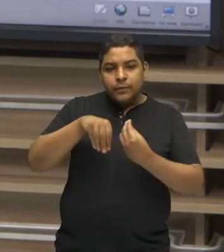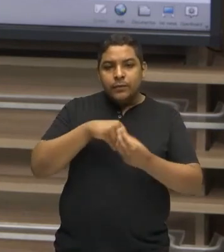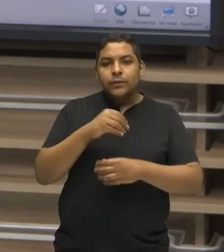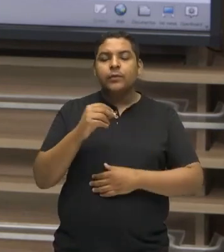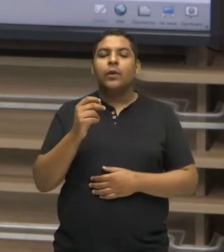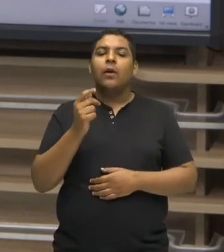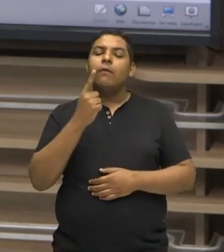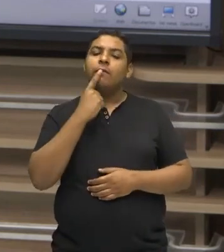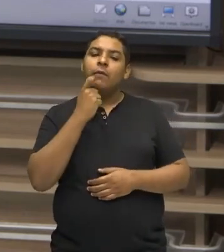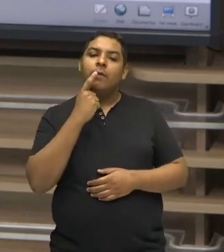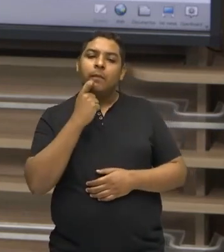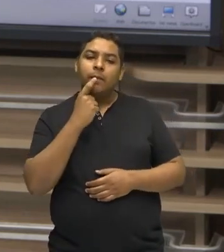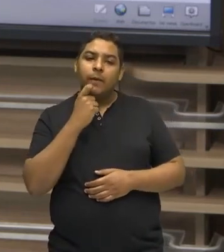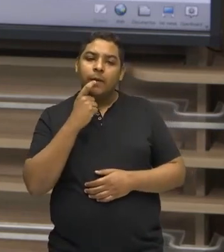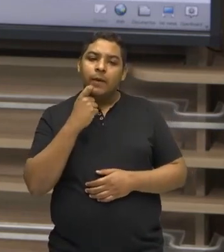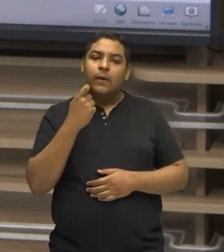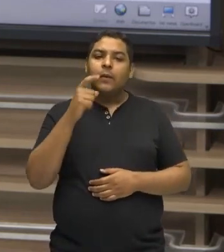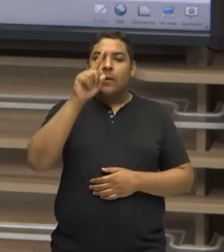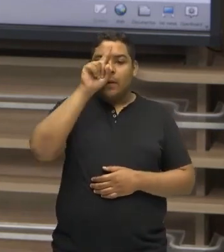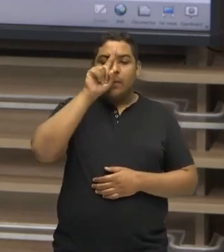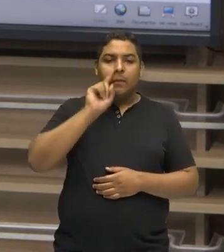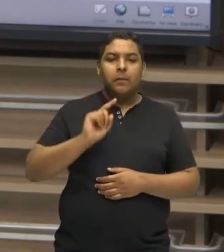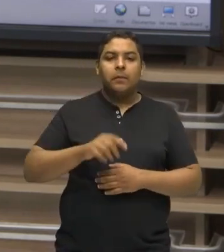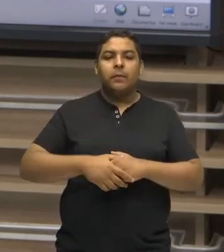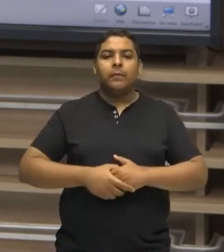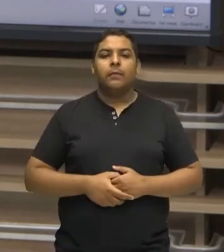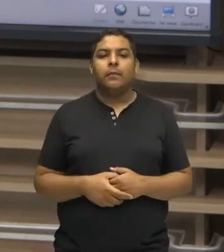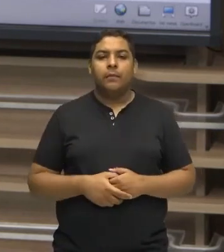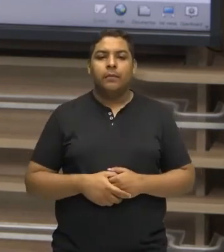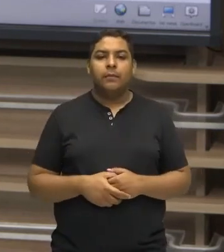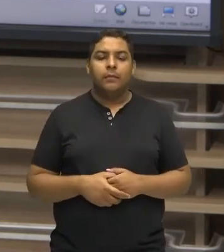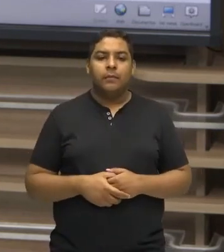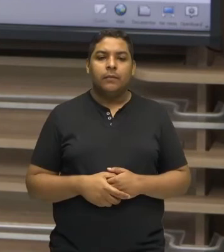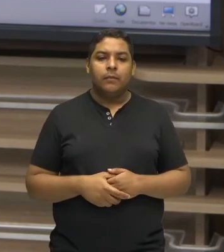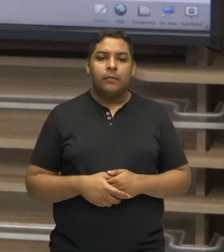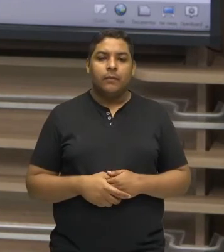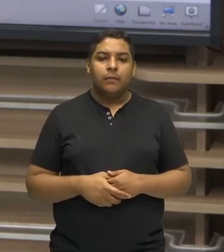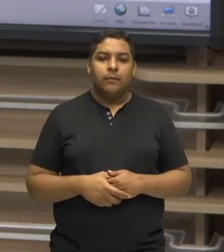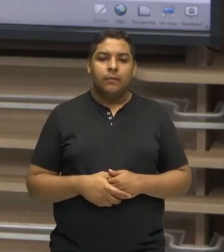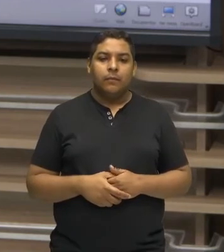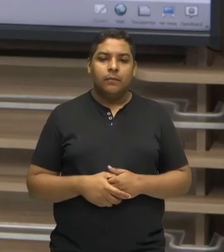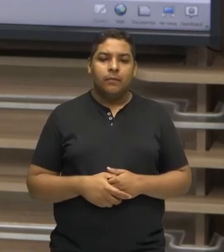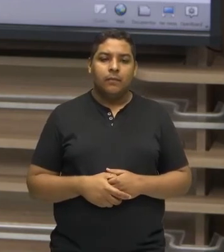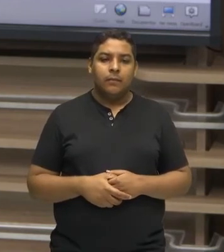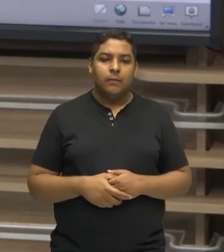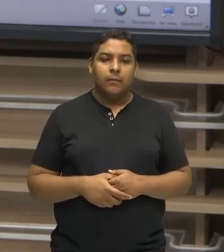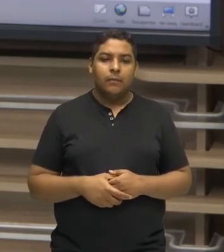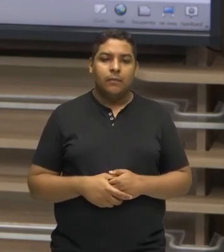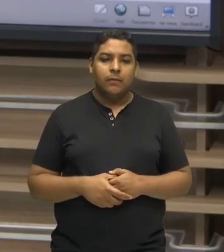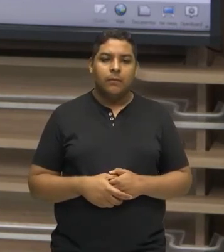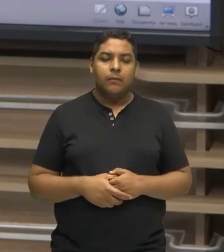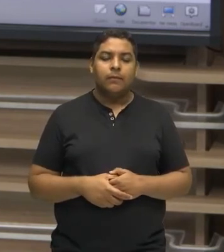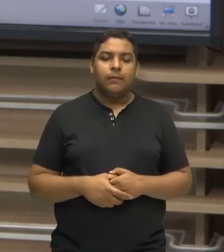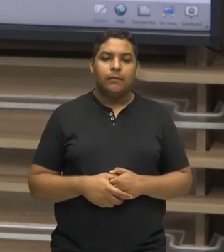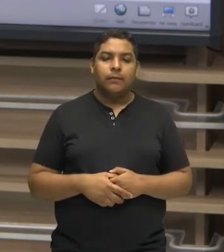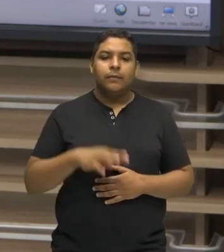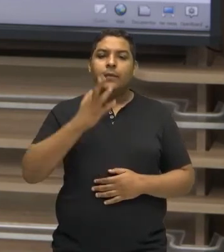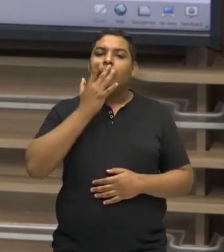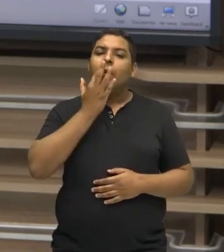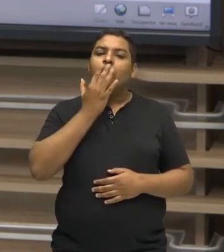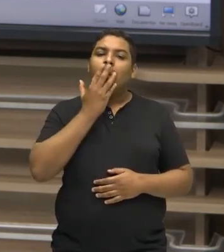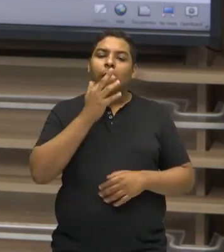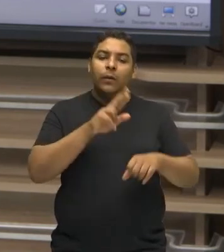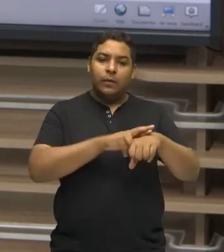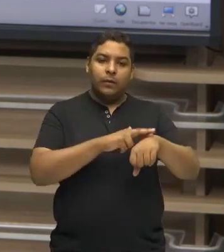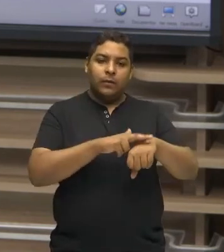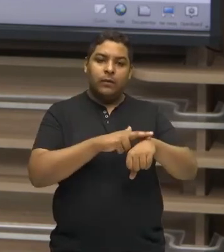o amarelo, né? Isso? Exato. Então, qual é a cor que você também pode fazer essa composição? O roxo,